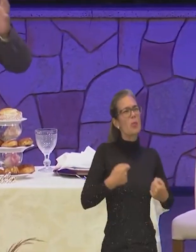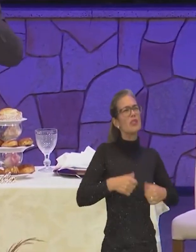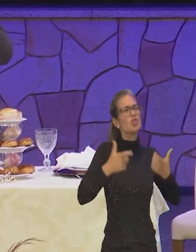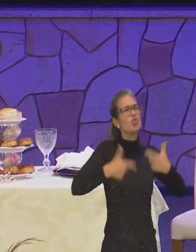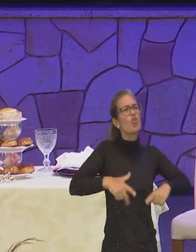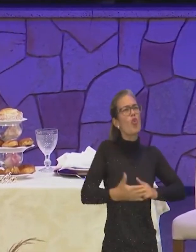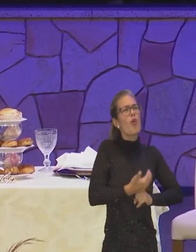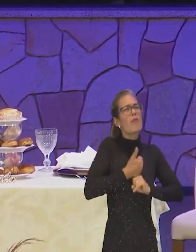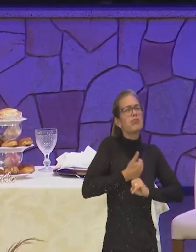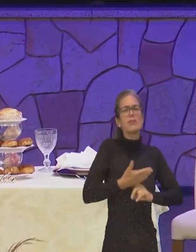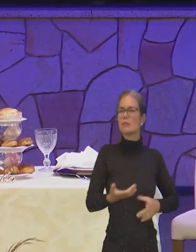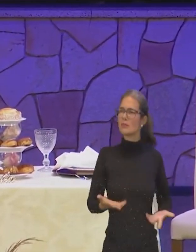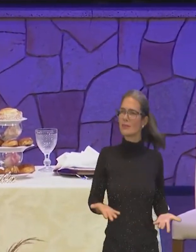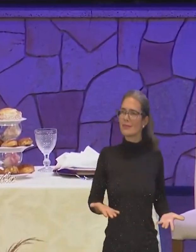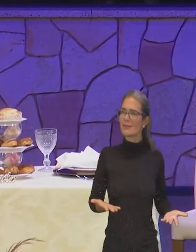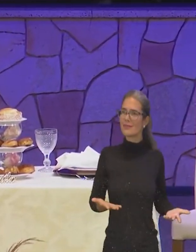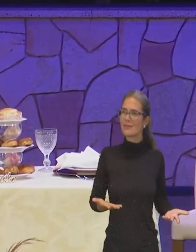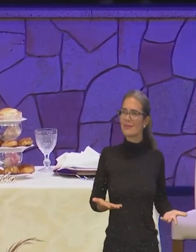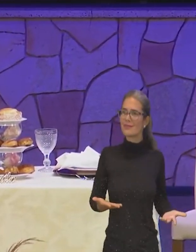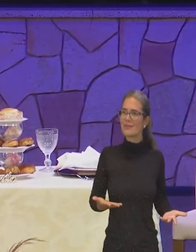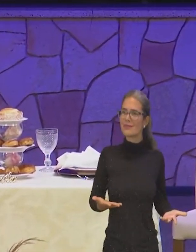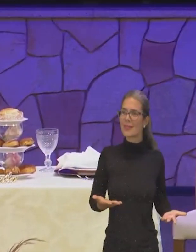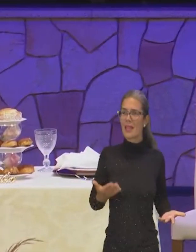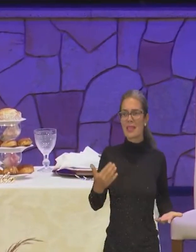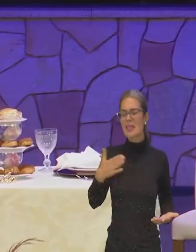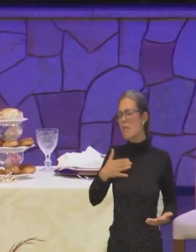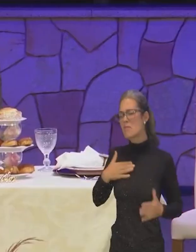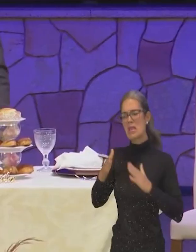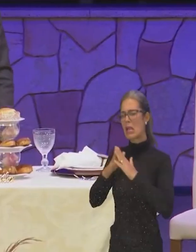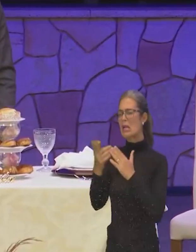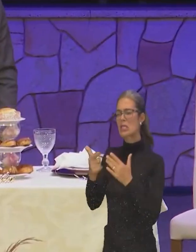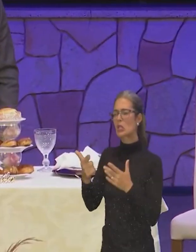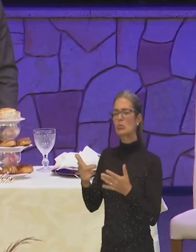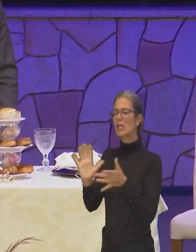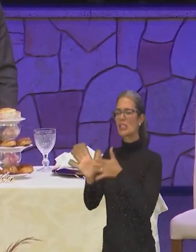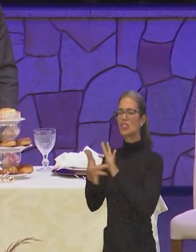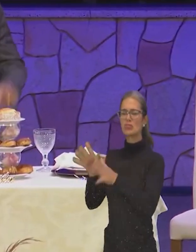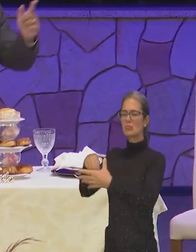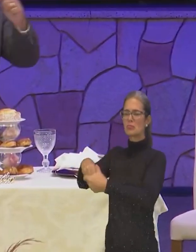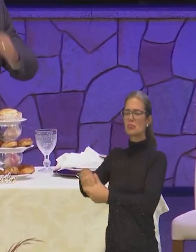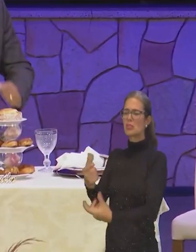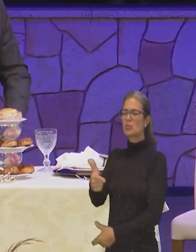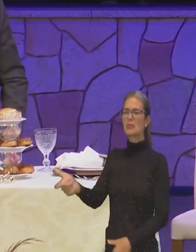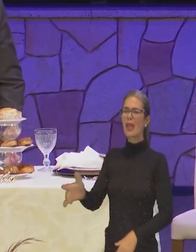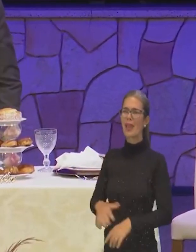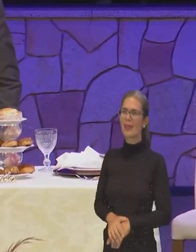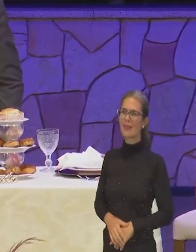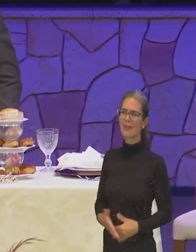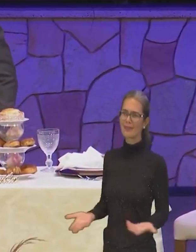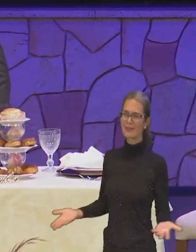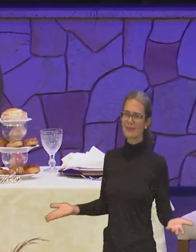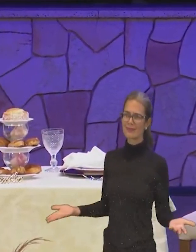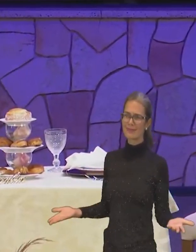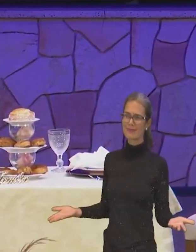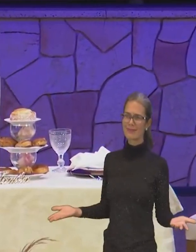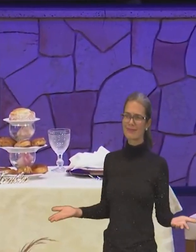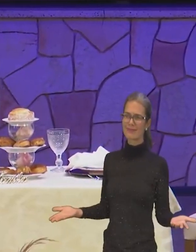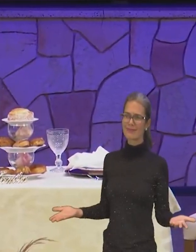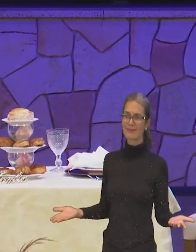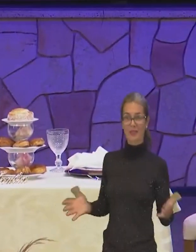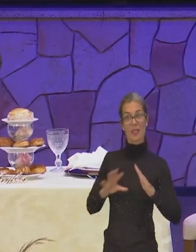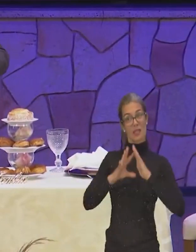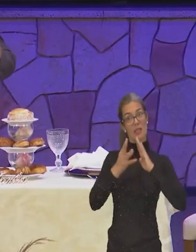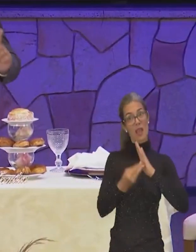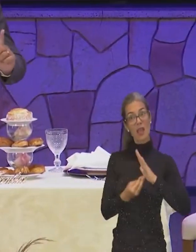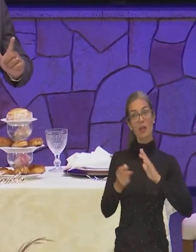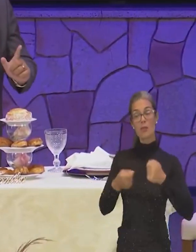não estou conseguindo olhar para o centro da minha mesa, e eu não estou conseguindo ver Jesus Cristo. Nós estamos aqui para isso. Este é o papel da igreja,